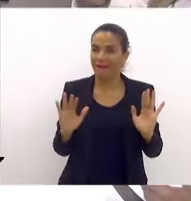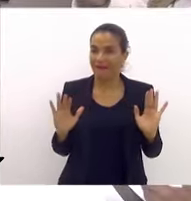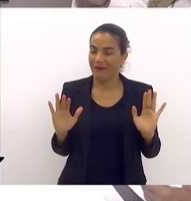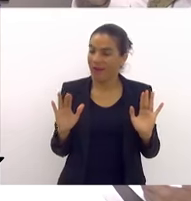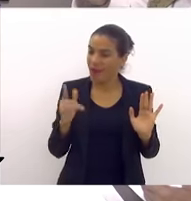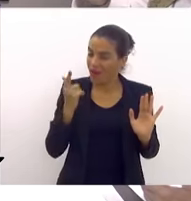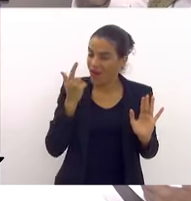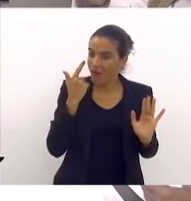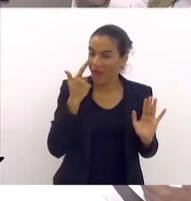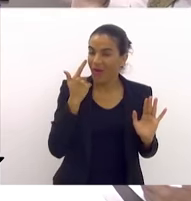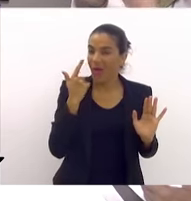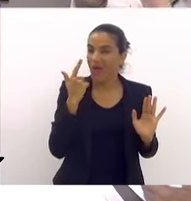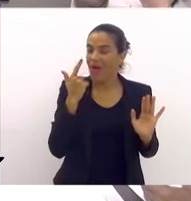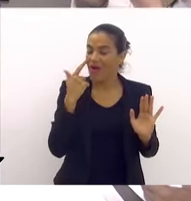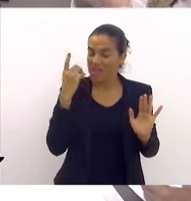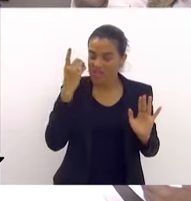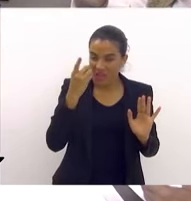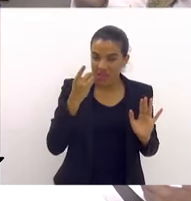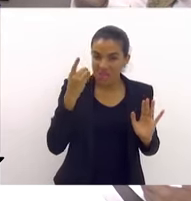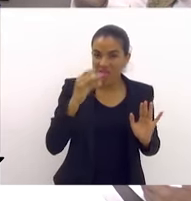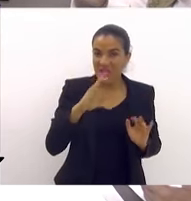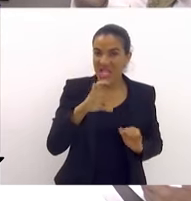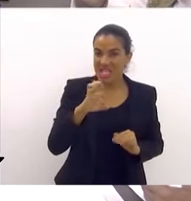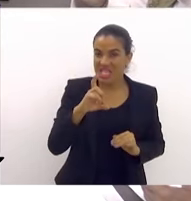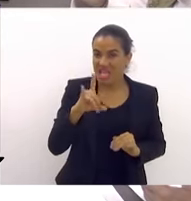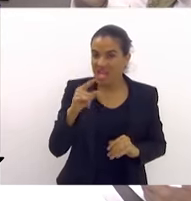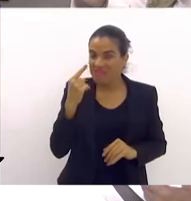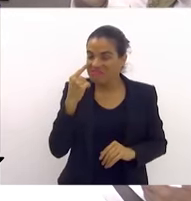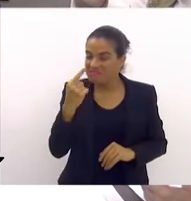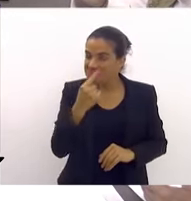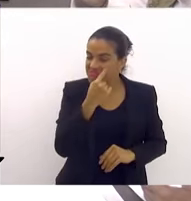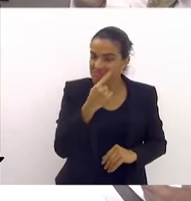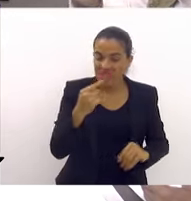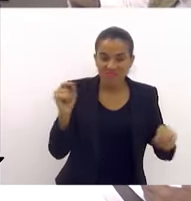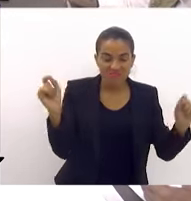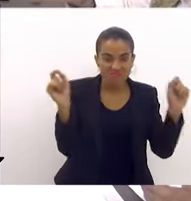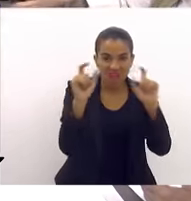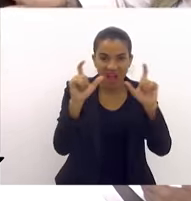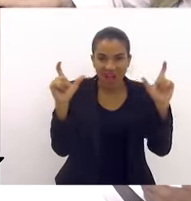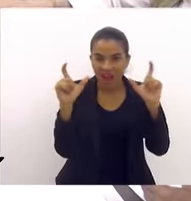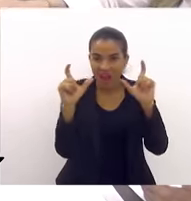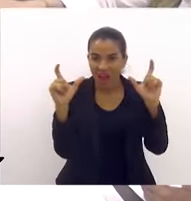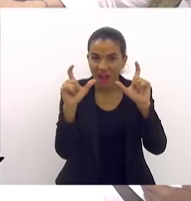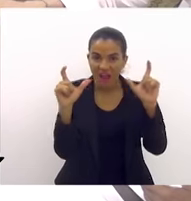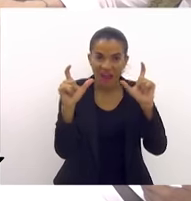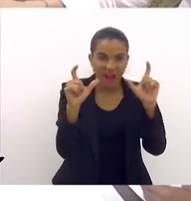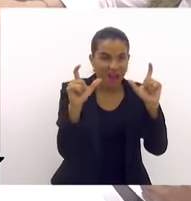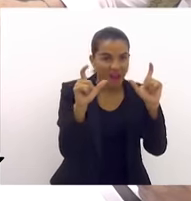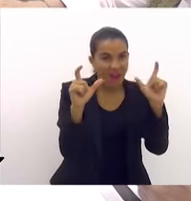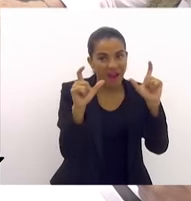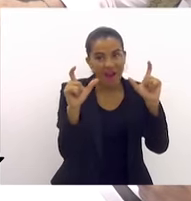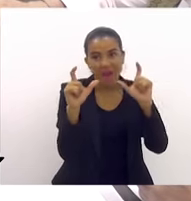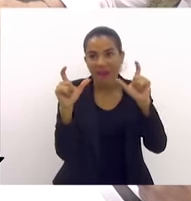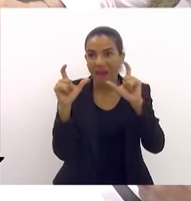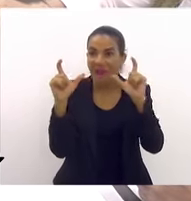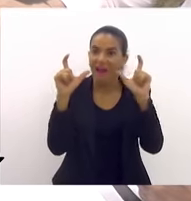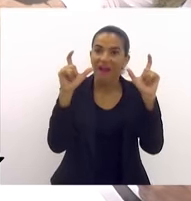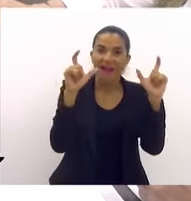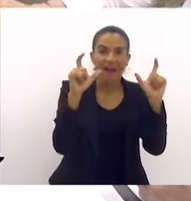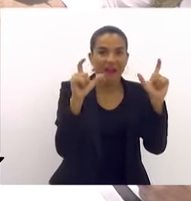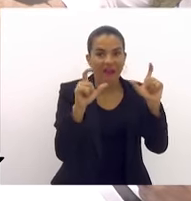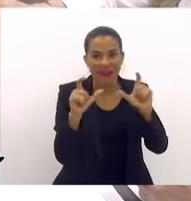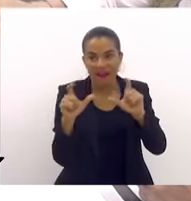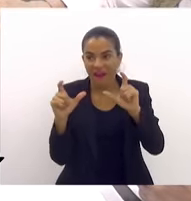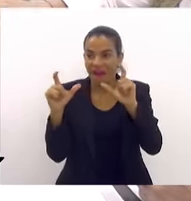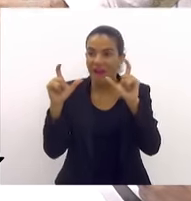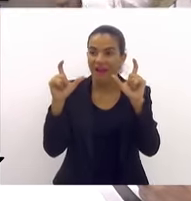Olha, de, deputada Célia, olho de falcão. Foi esse, lá. E olha que eu tô esse precisando. Computador do deputado Vinícius está